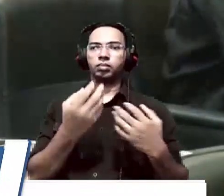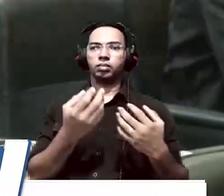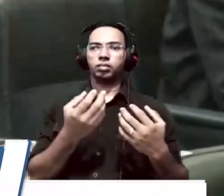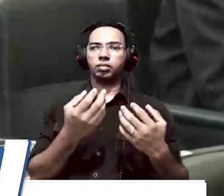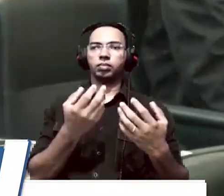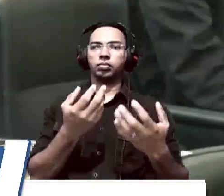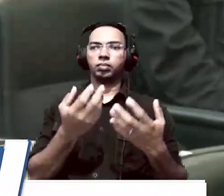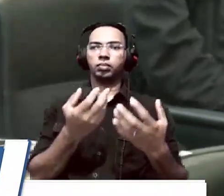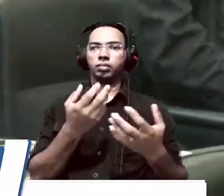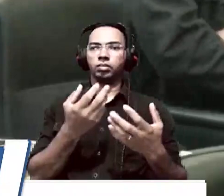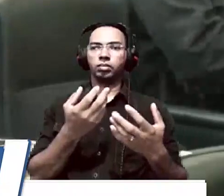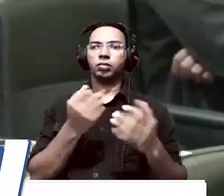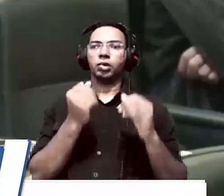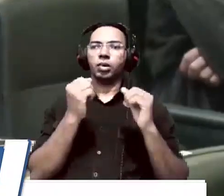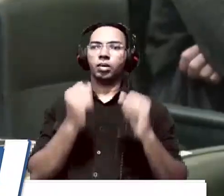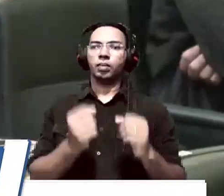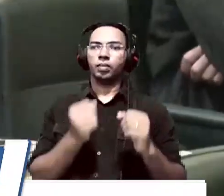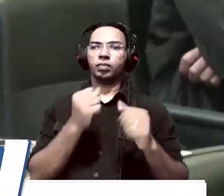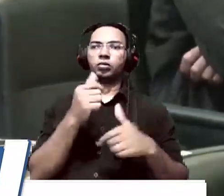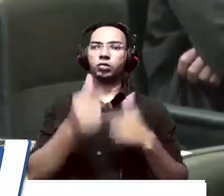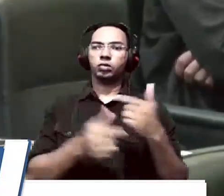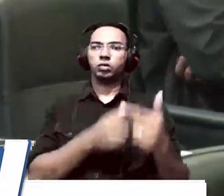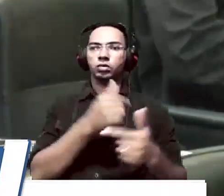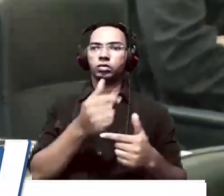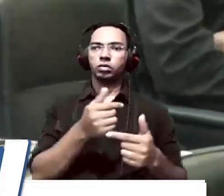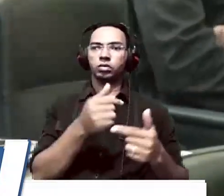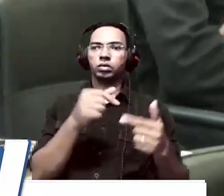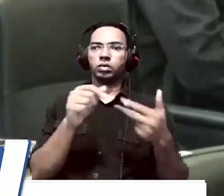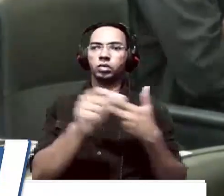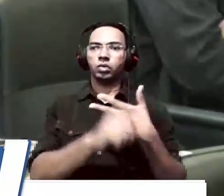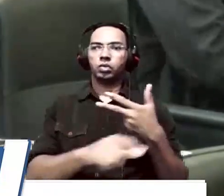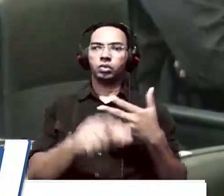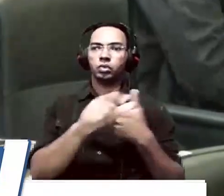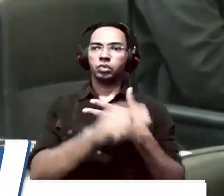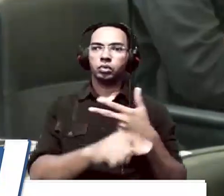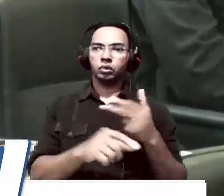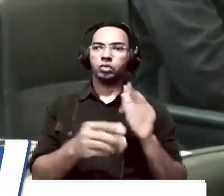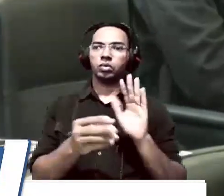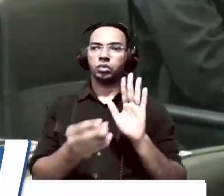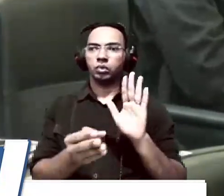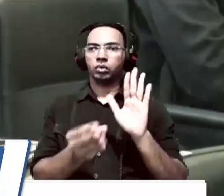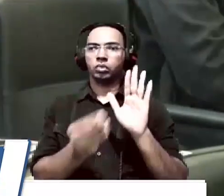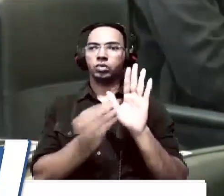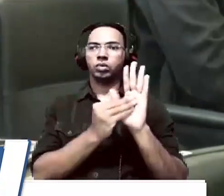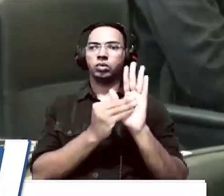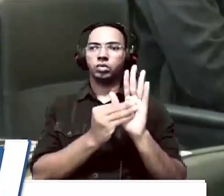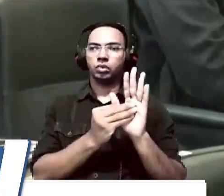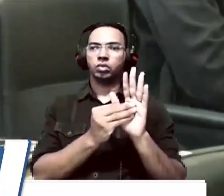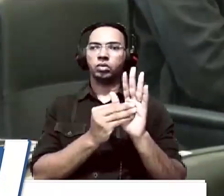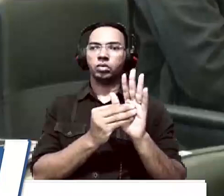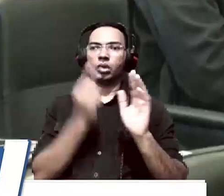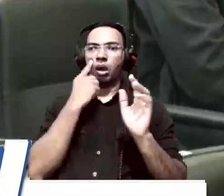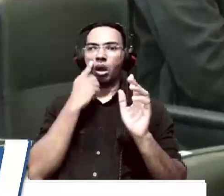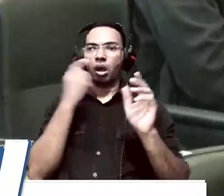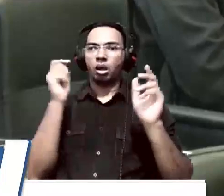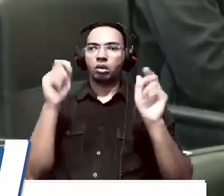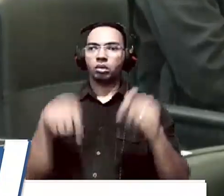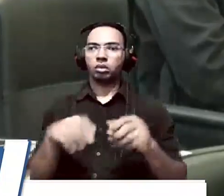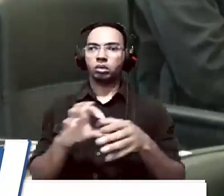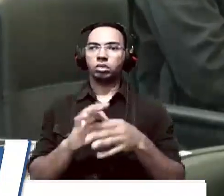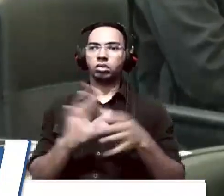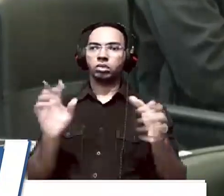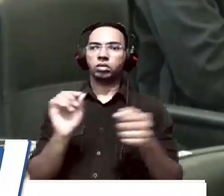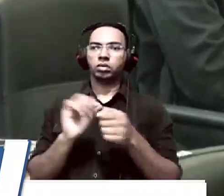a gente poder trabalhar isso aqui no Legislativo, através de emendas, né, e colocar a possibilidade do passe livre, nós vamos fazer,